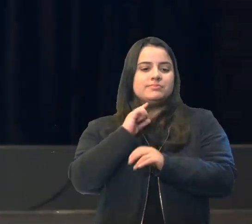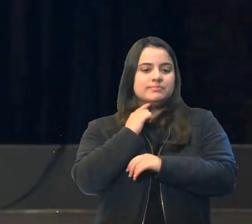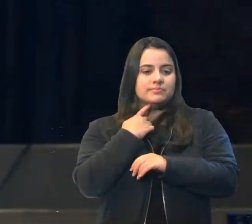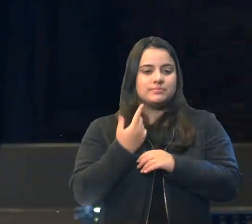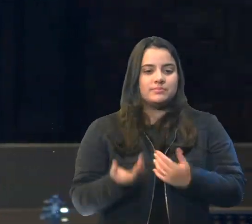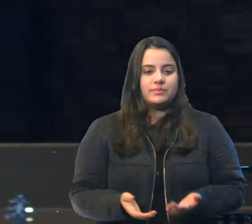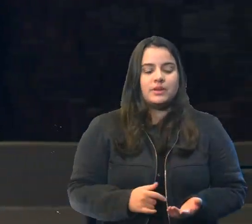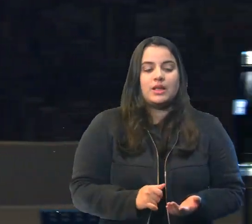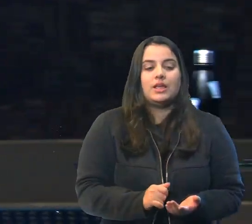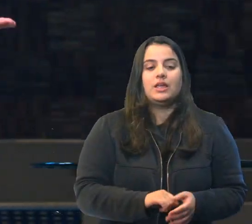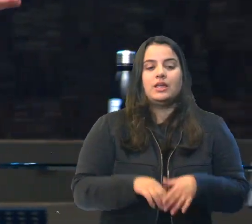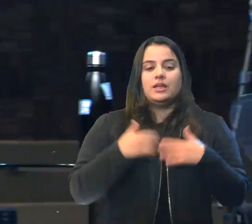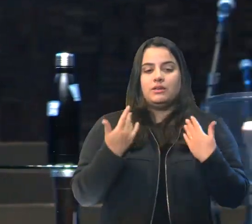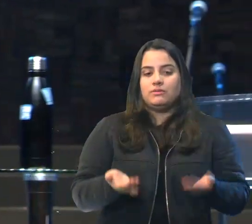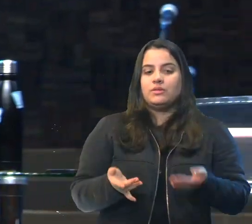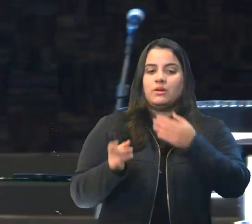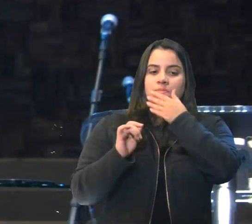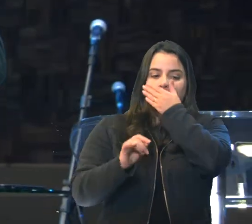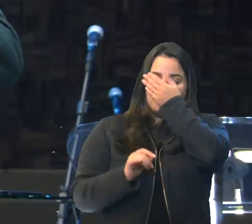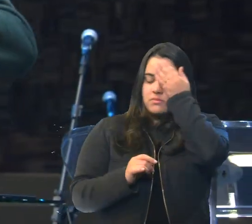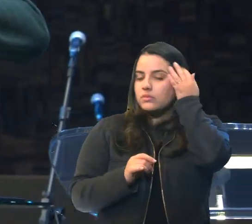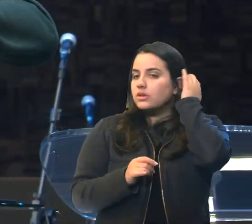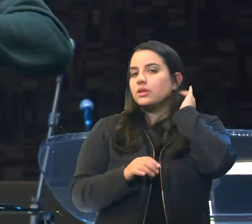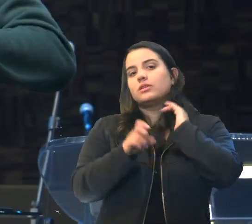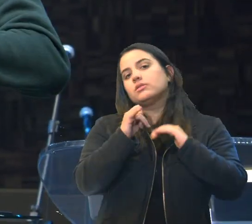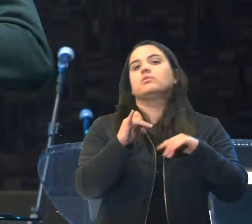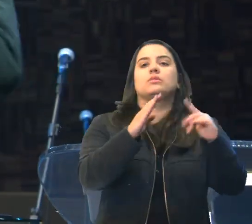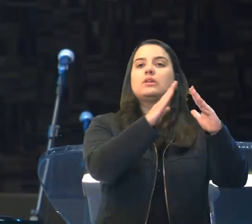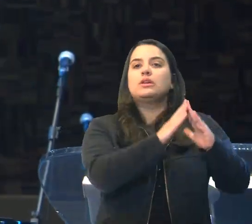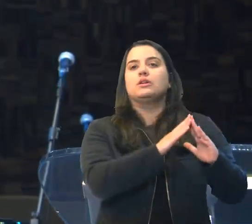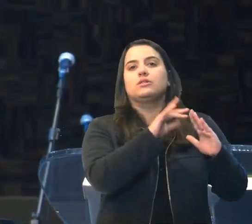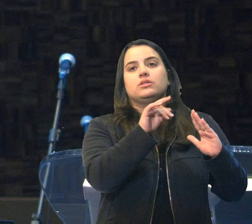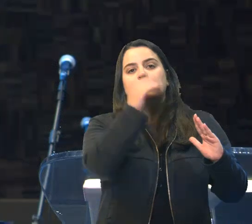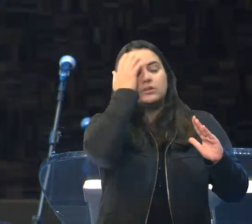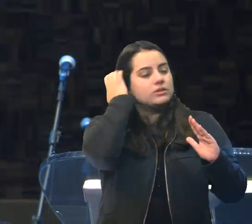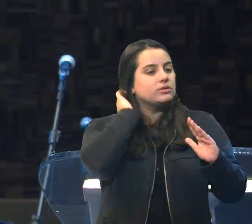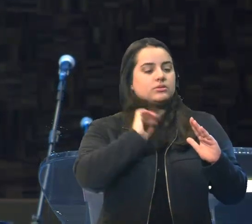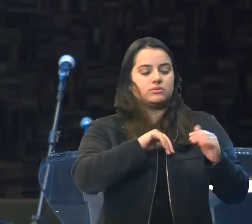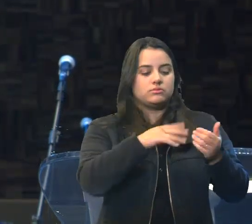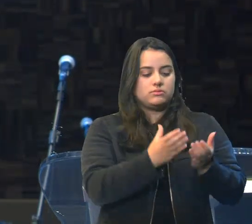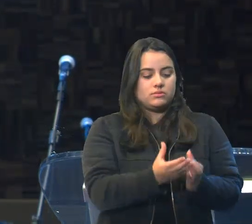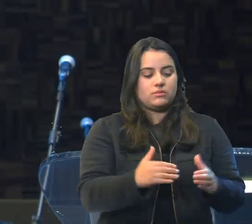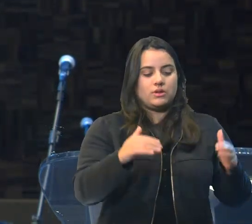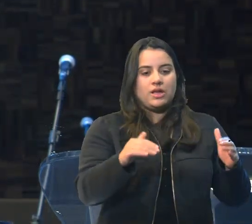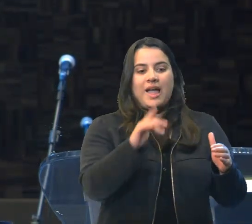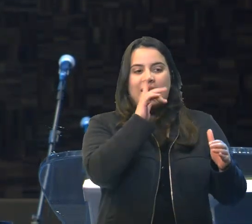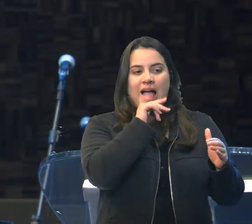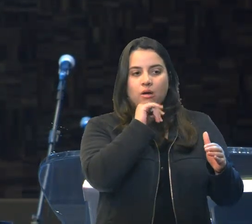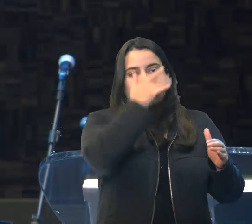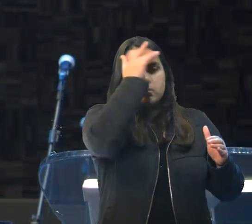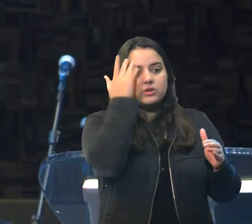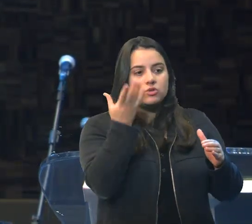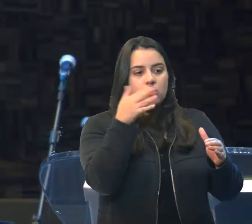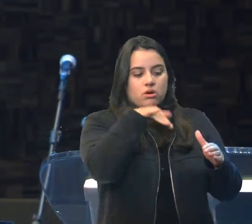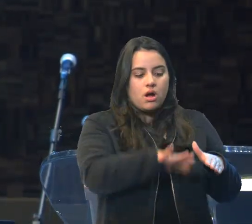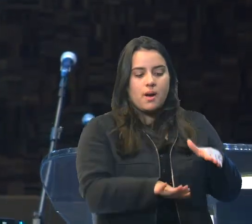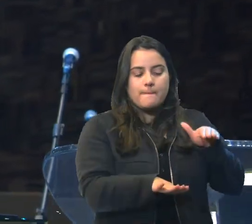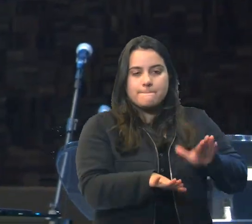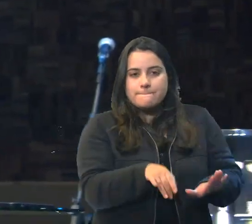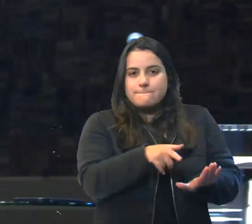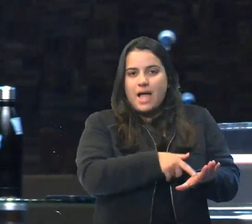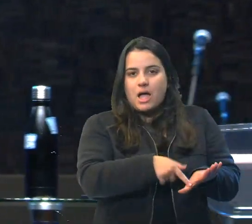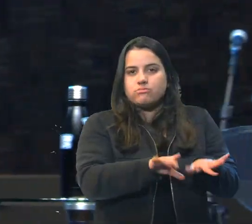Então era de costume, se você ia receber alguém na sua casa, você dar uma bacia com água para a pessoa lavar o pé. Só